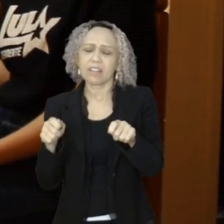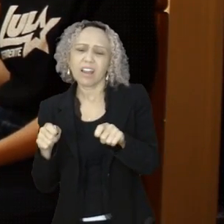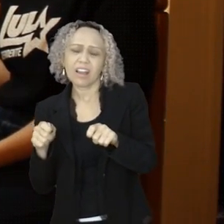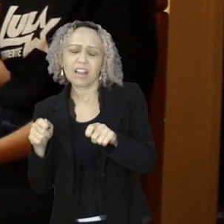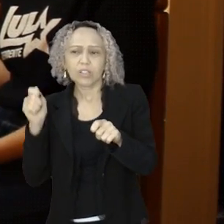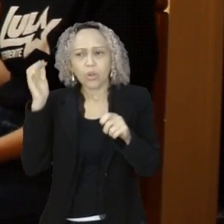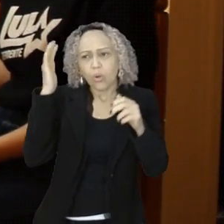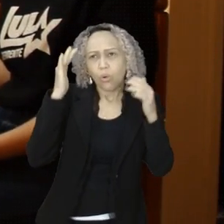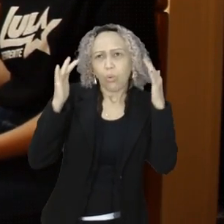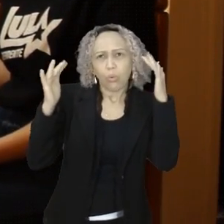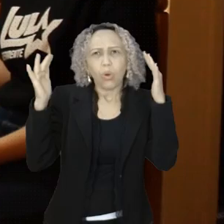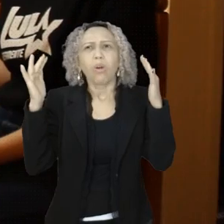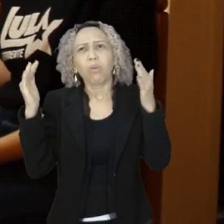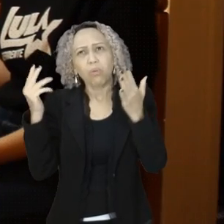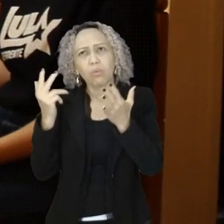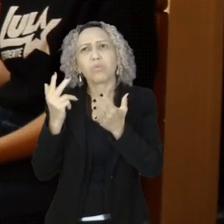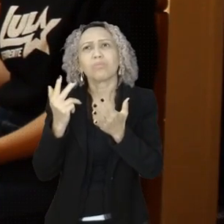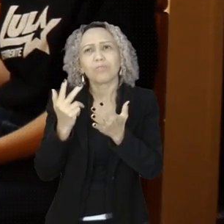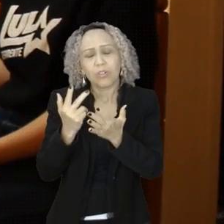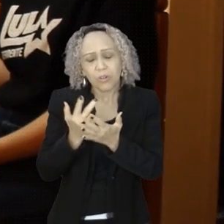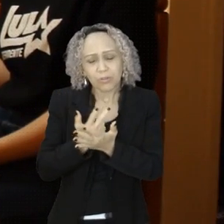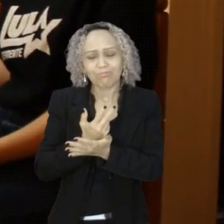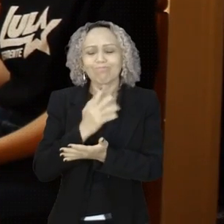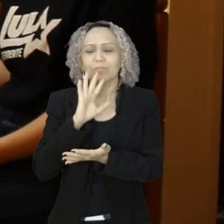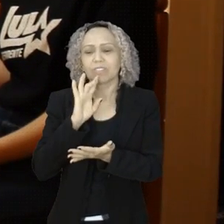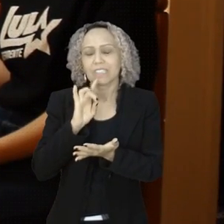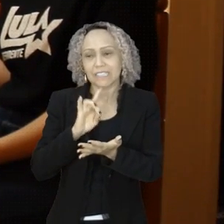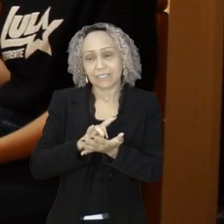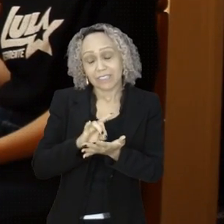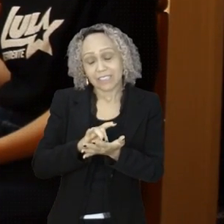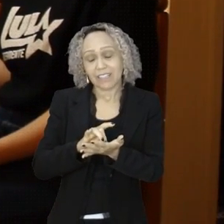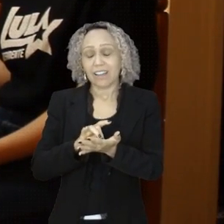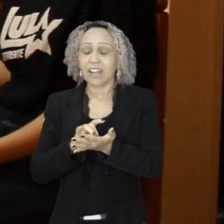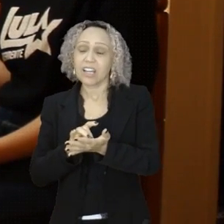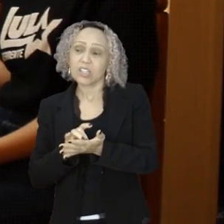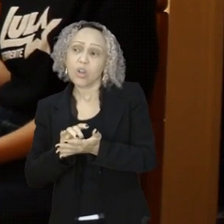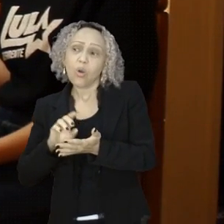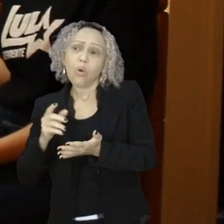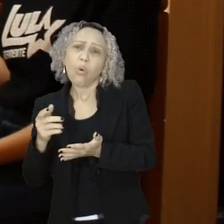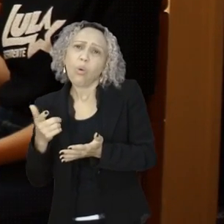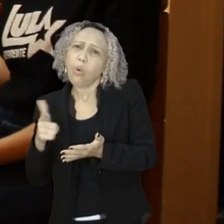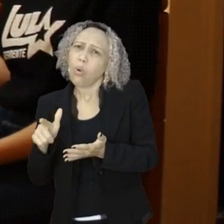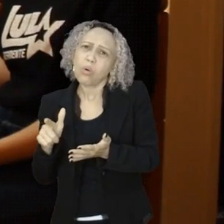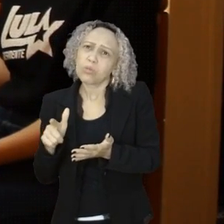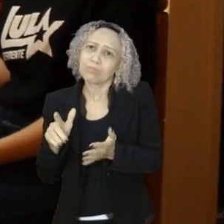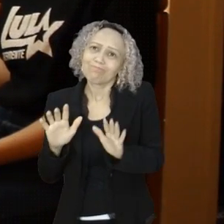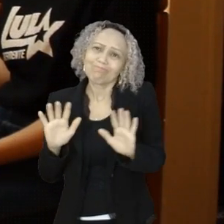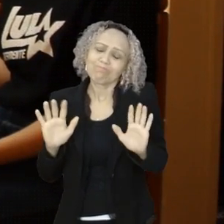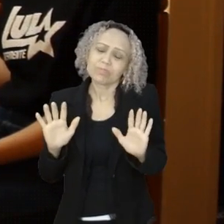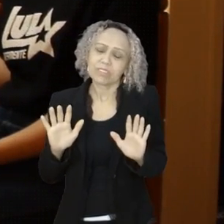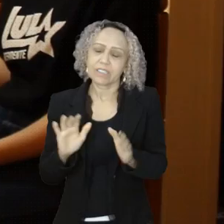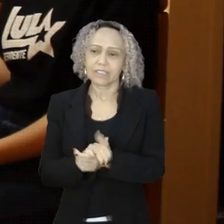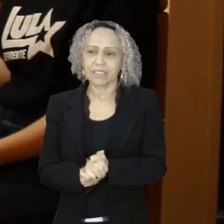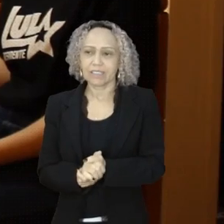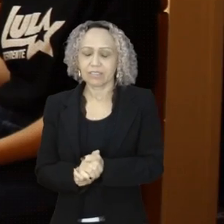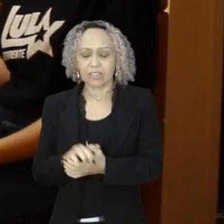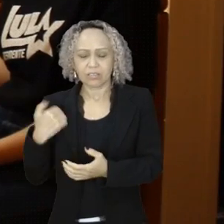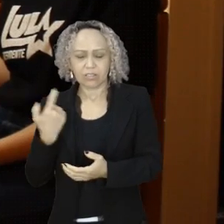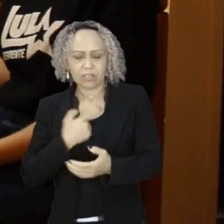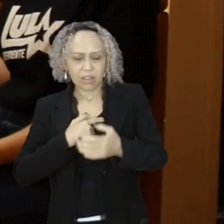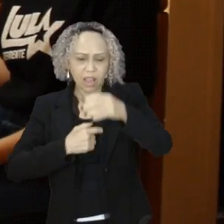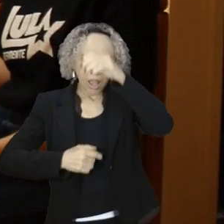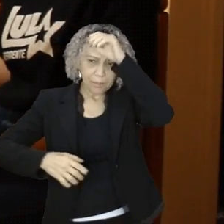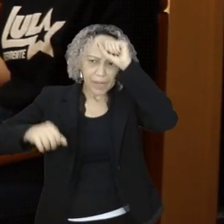por realizar, a instigação a pessoas, né, o aprendizado da gente com